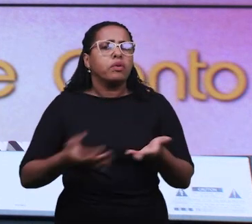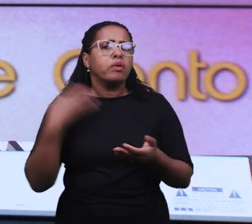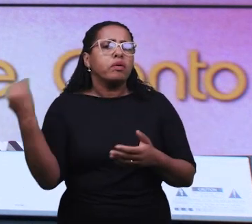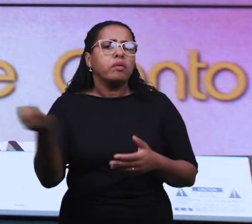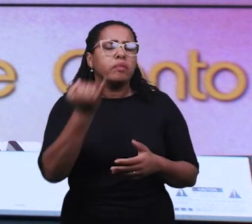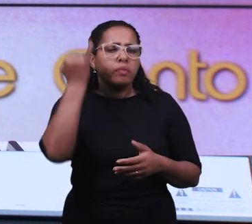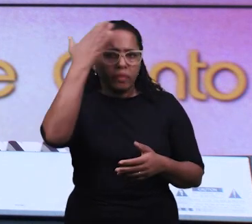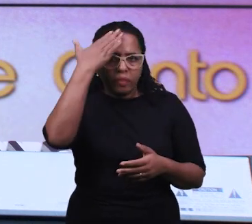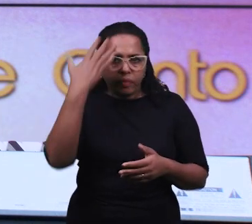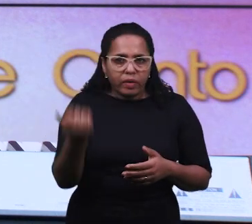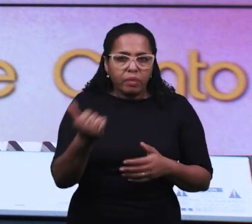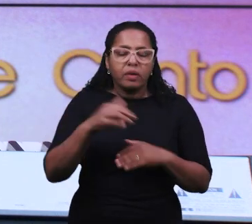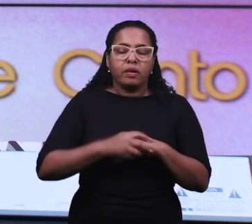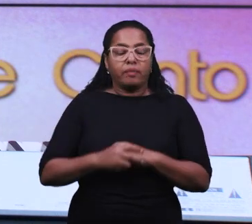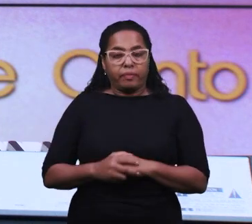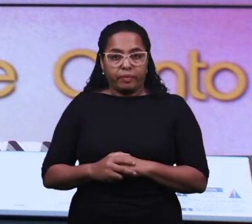disso?